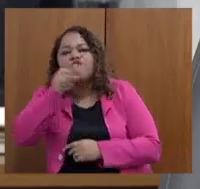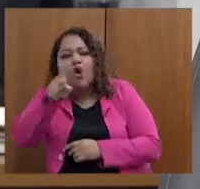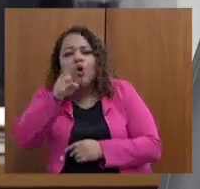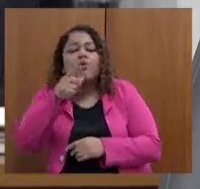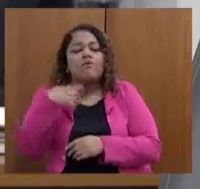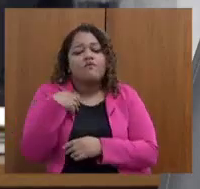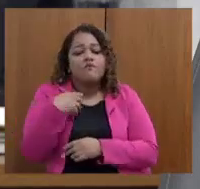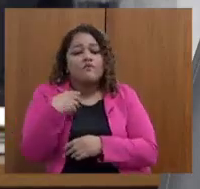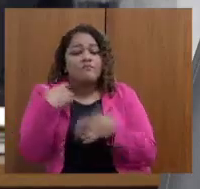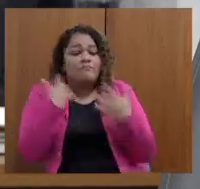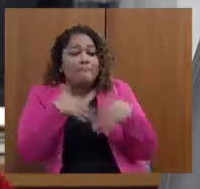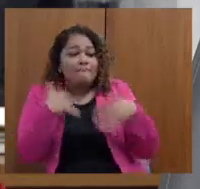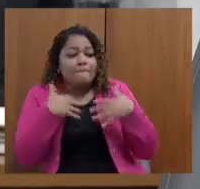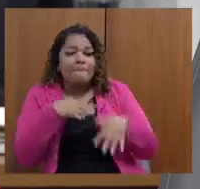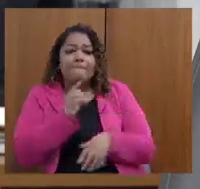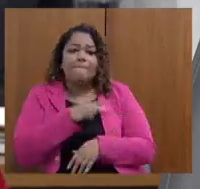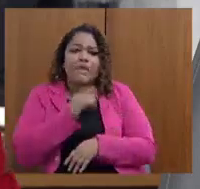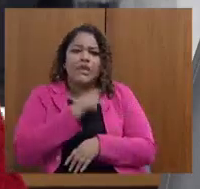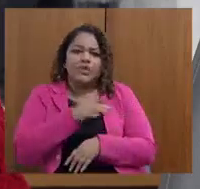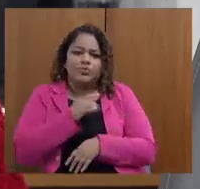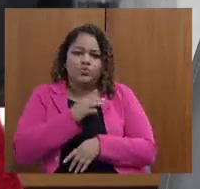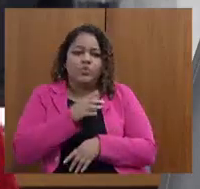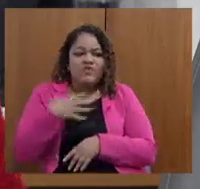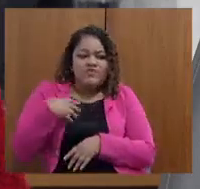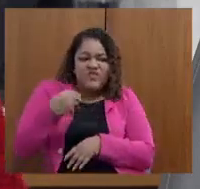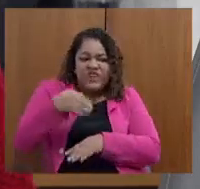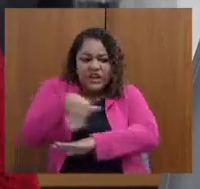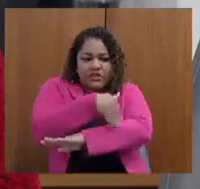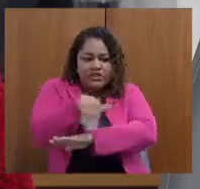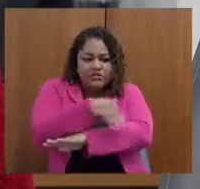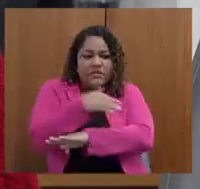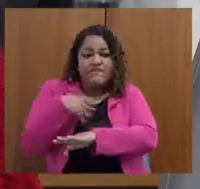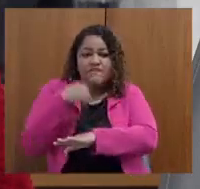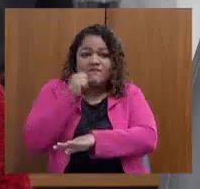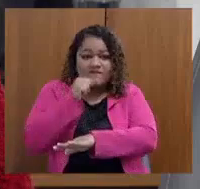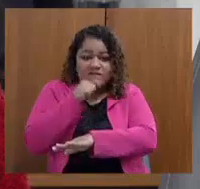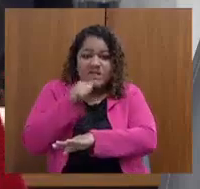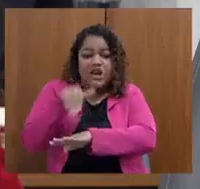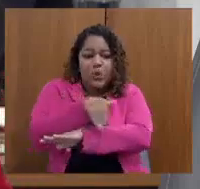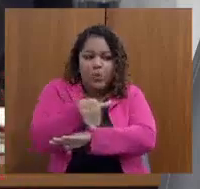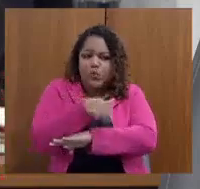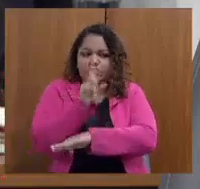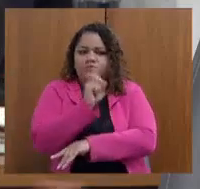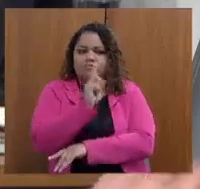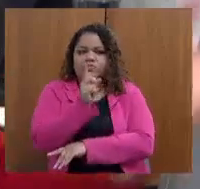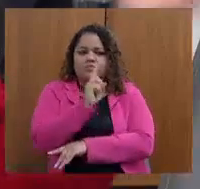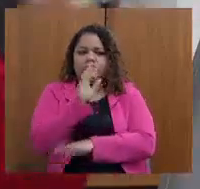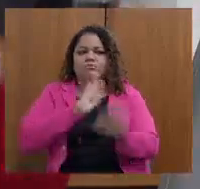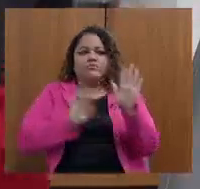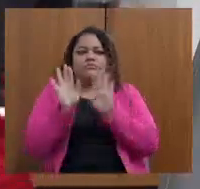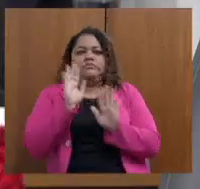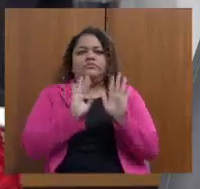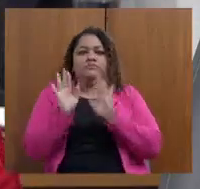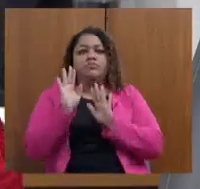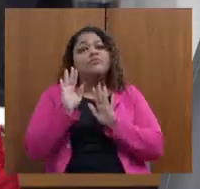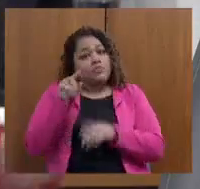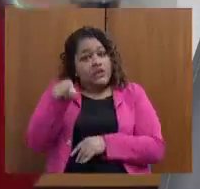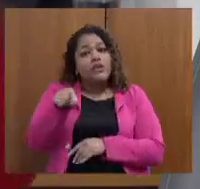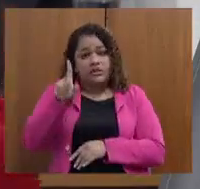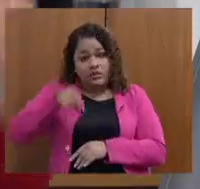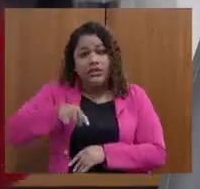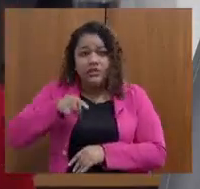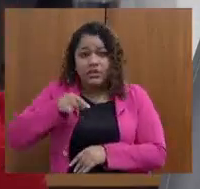andaram nas suas comunidades e deixam de andar porque é isso é a vida das mulheres em espaços invadidos